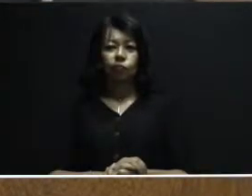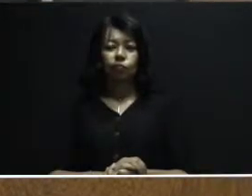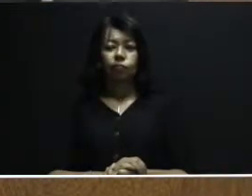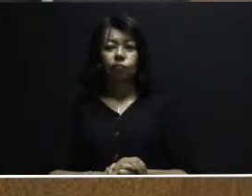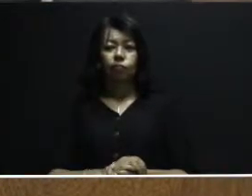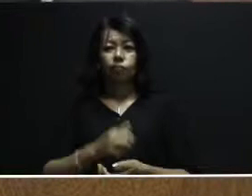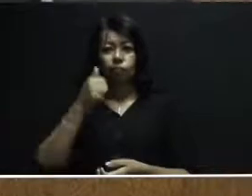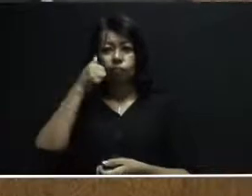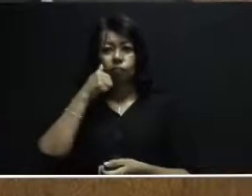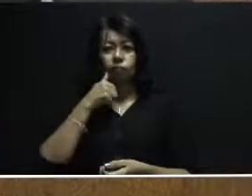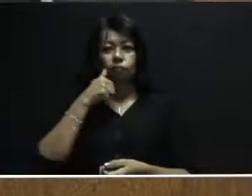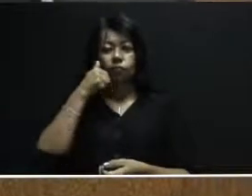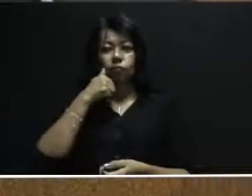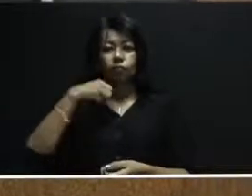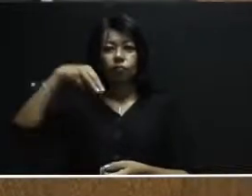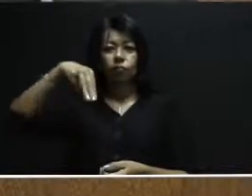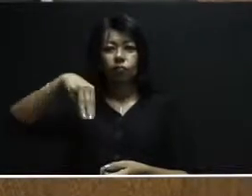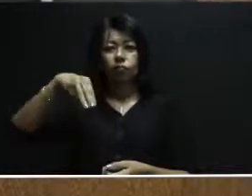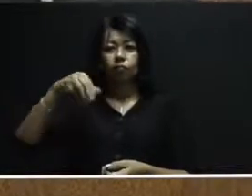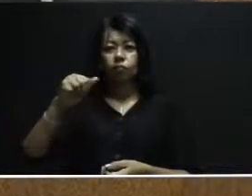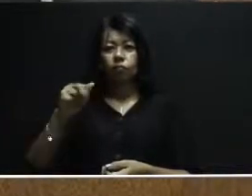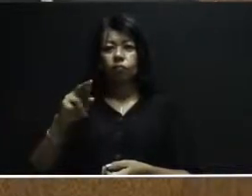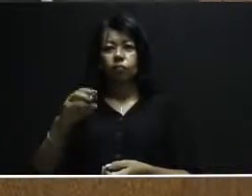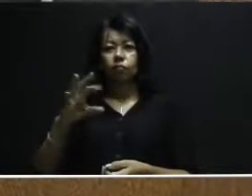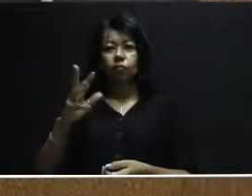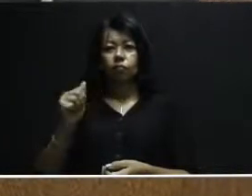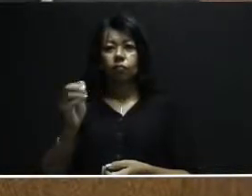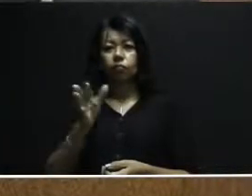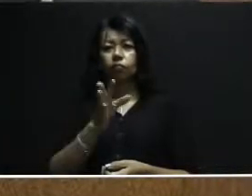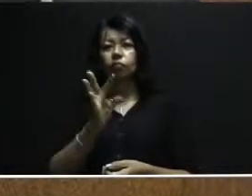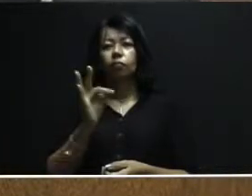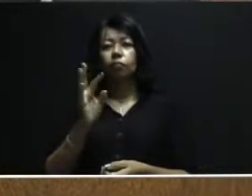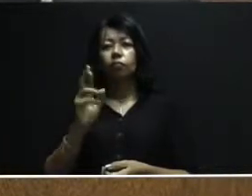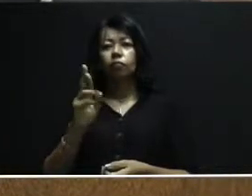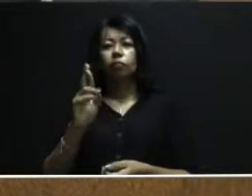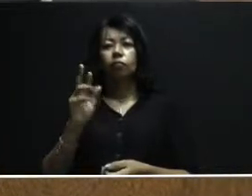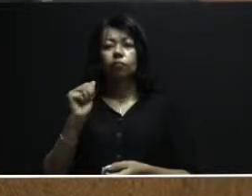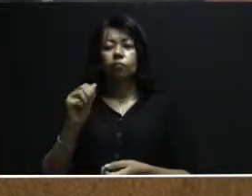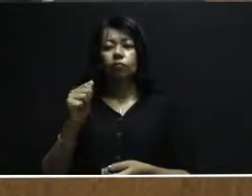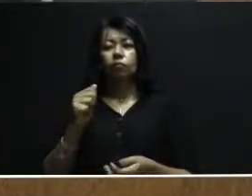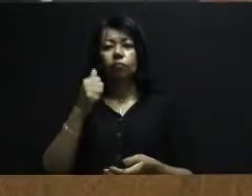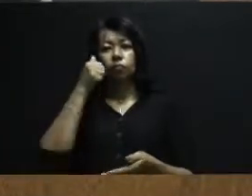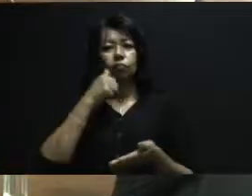Excelentíssima senhora Márcia Terras, digníssima secretária municipal de Educação.